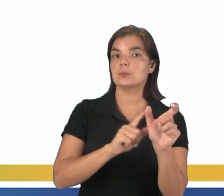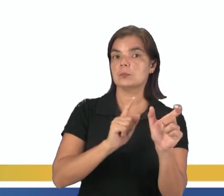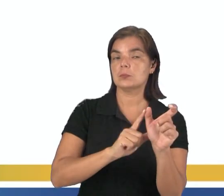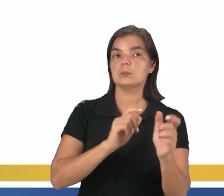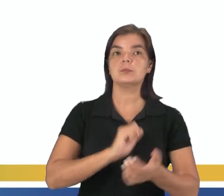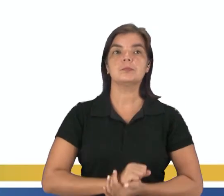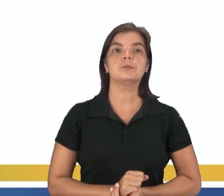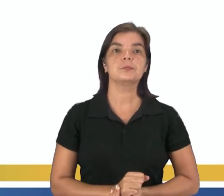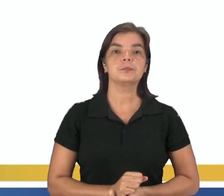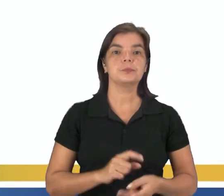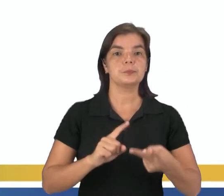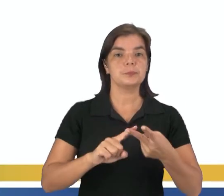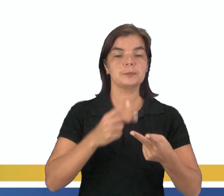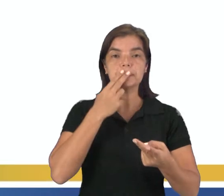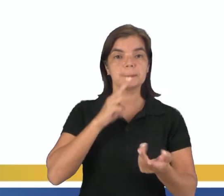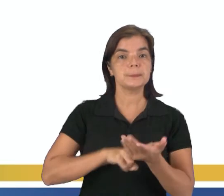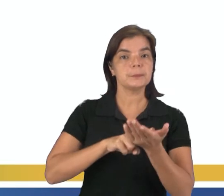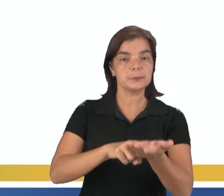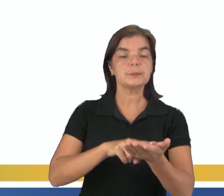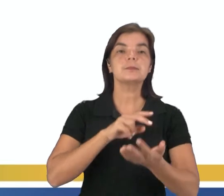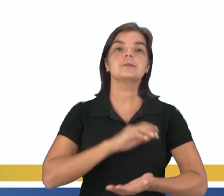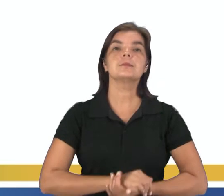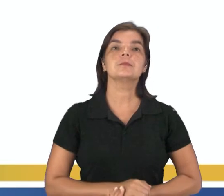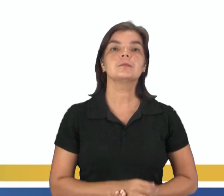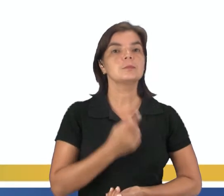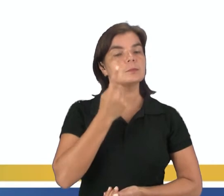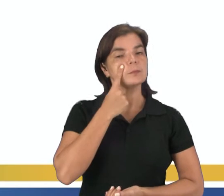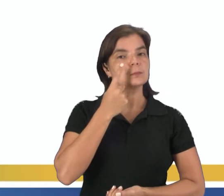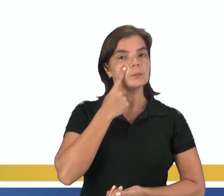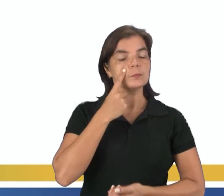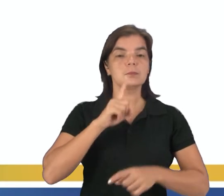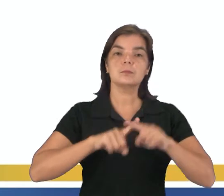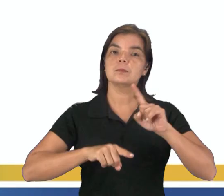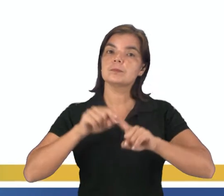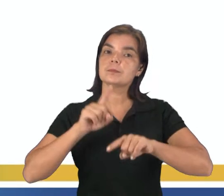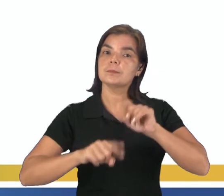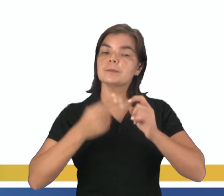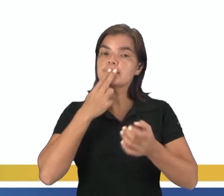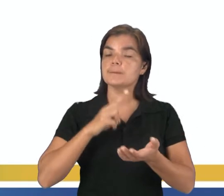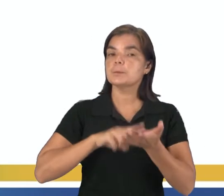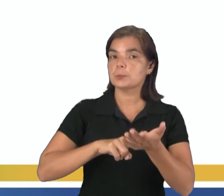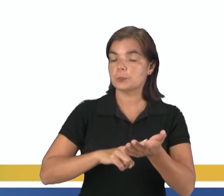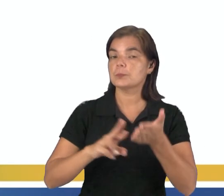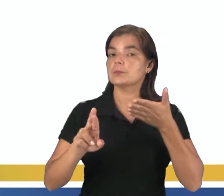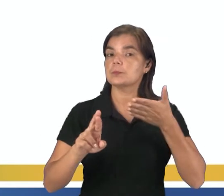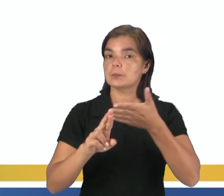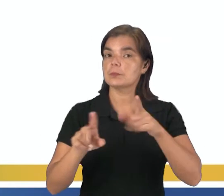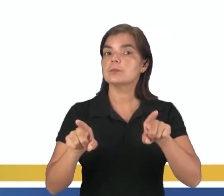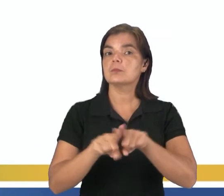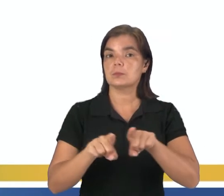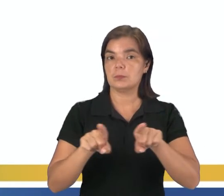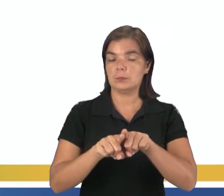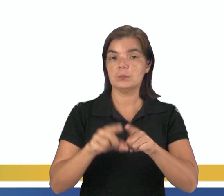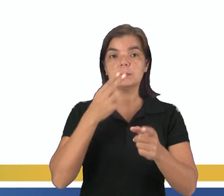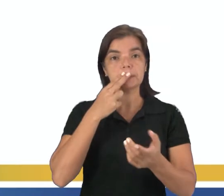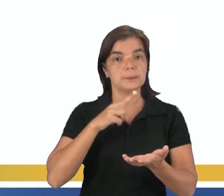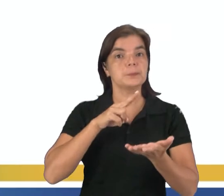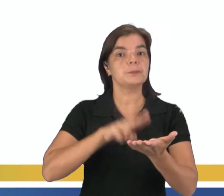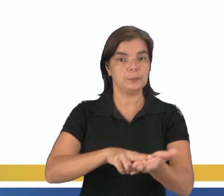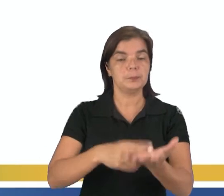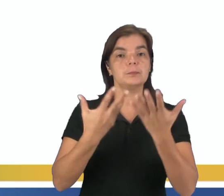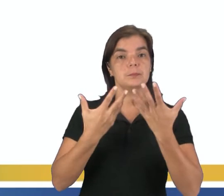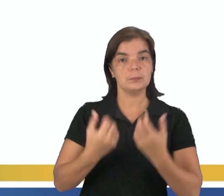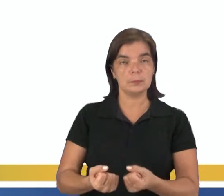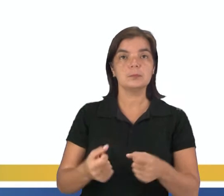cura. A palavra carta, como vimos no nosso material, a palavra carta ela faz referência à correspondência que